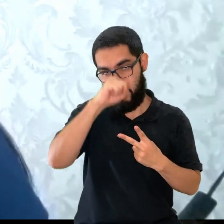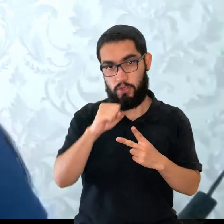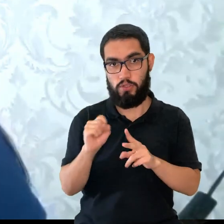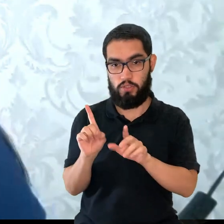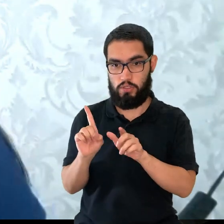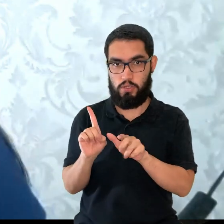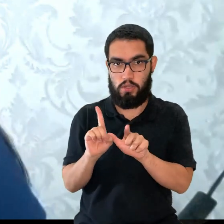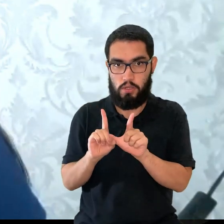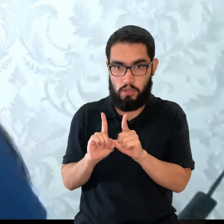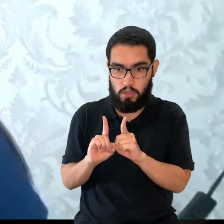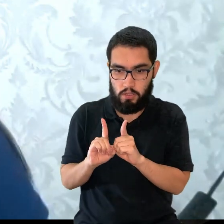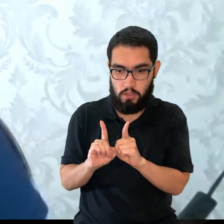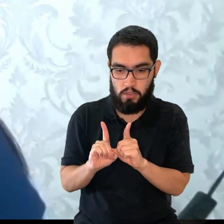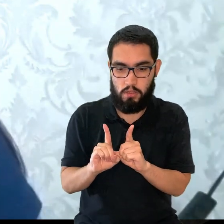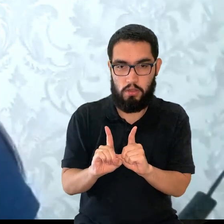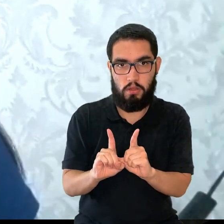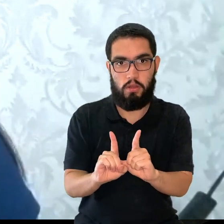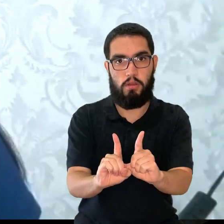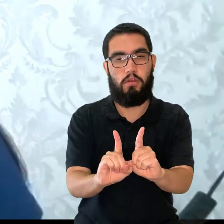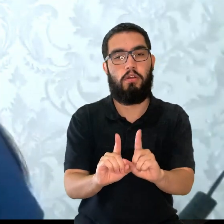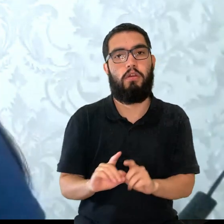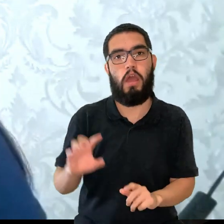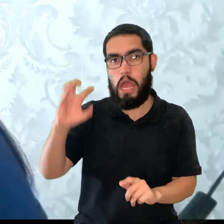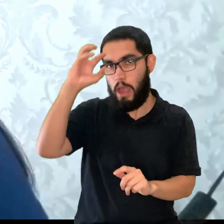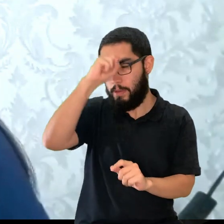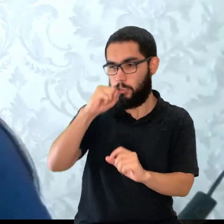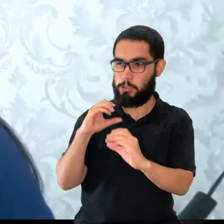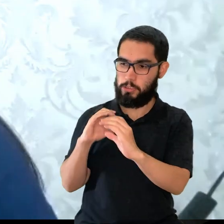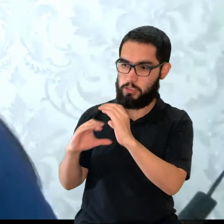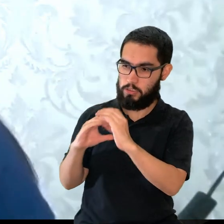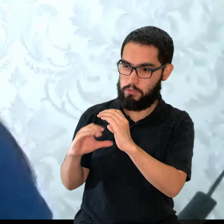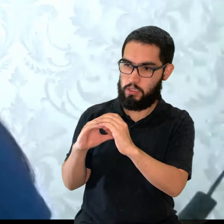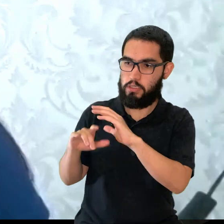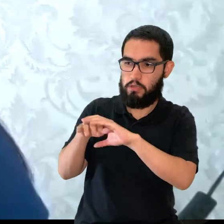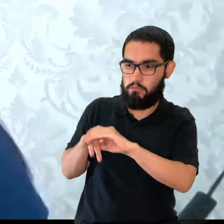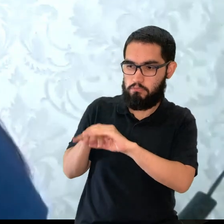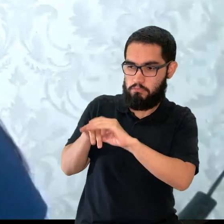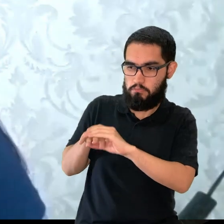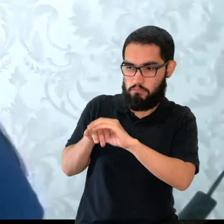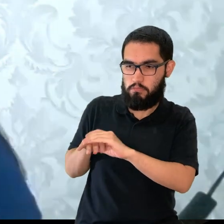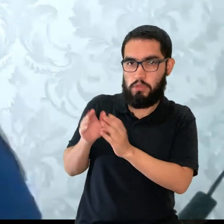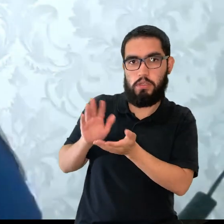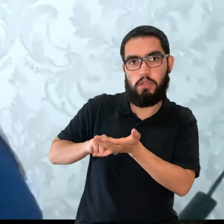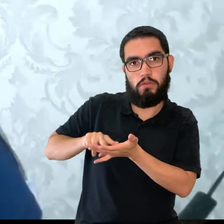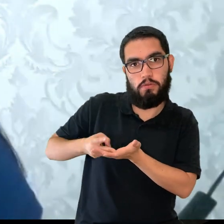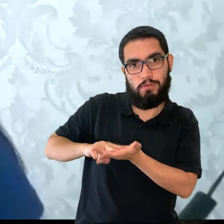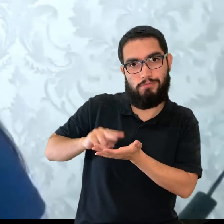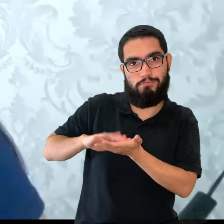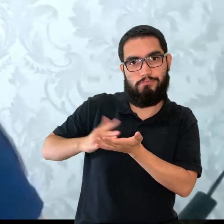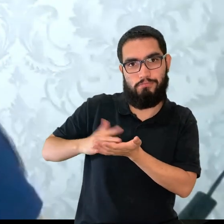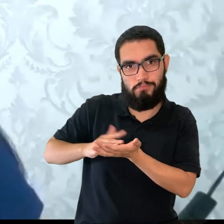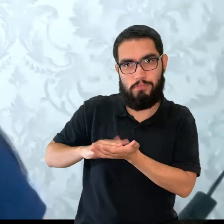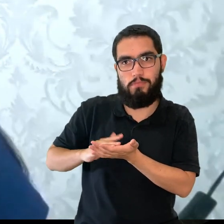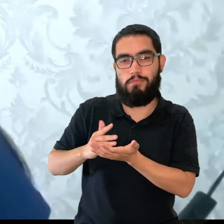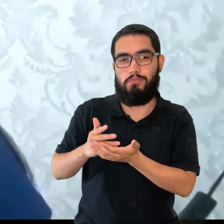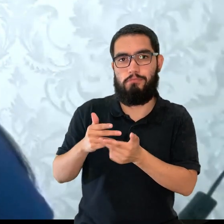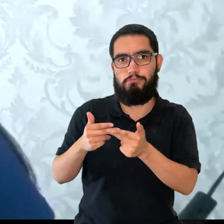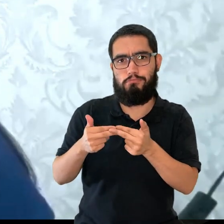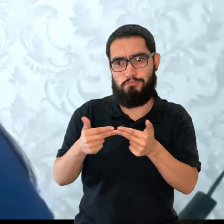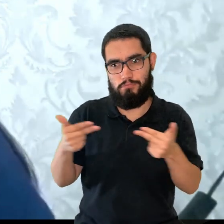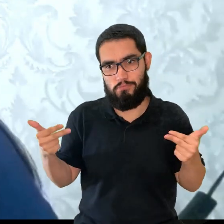pessoa que não enxerga, e você aprende a se comunicar e a transmitir e traduzir e interpretar.